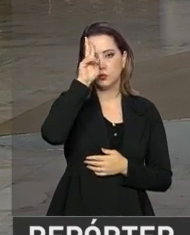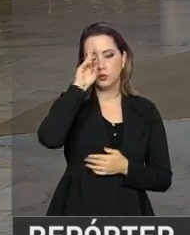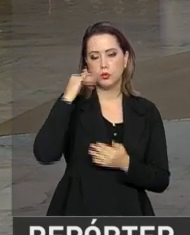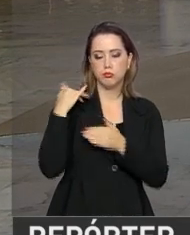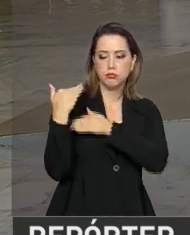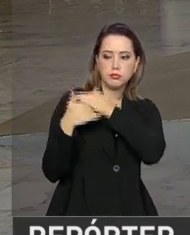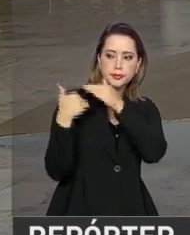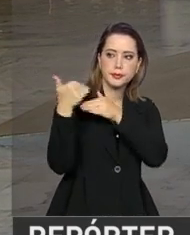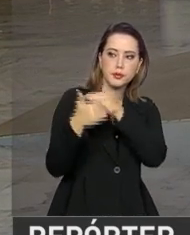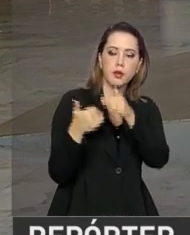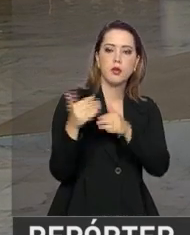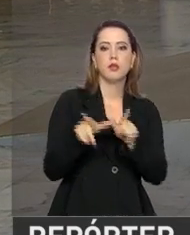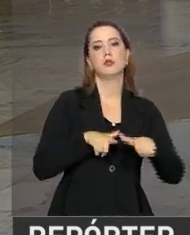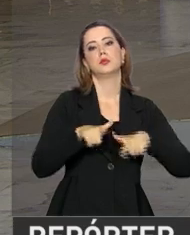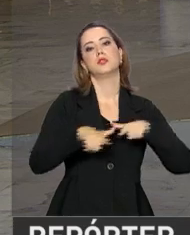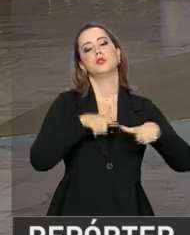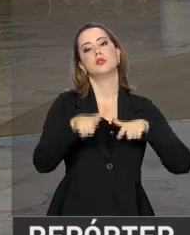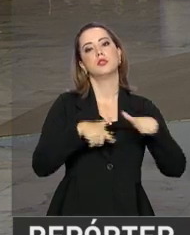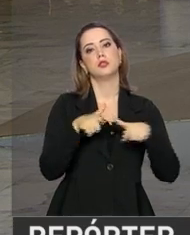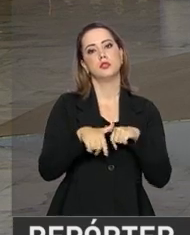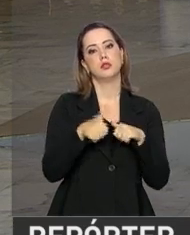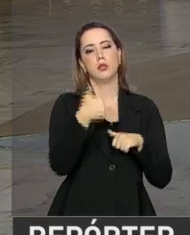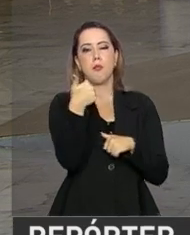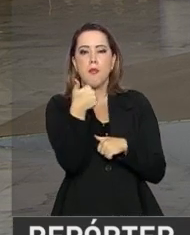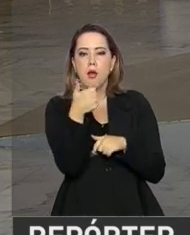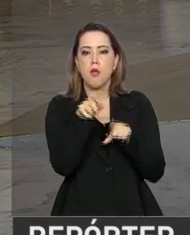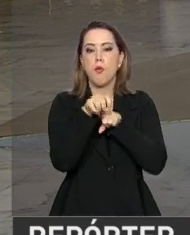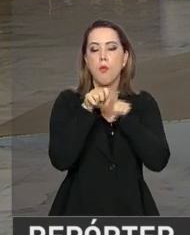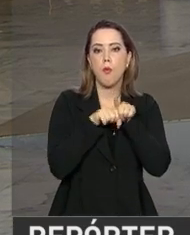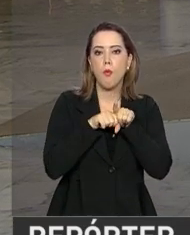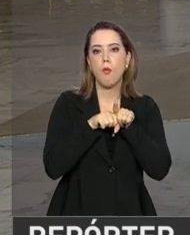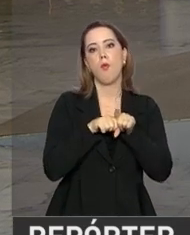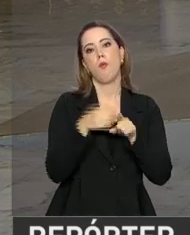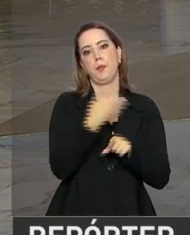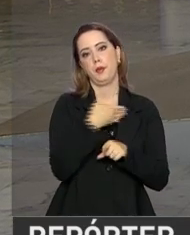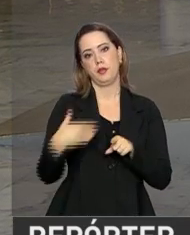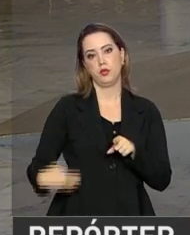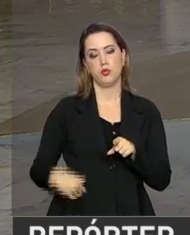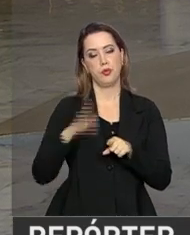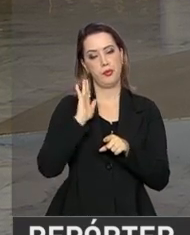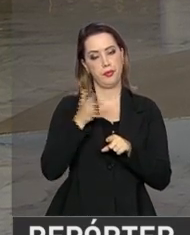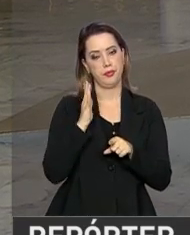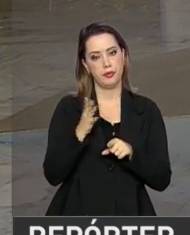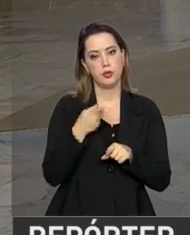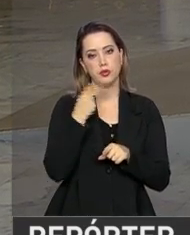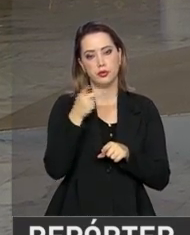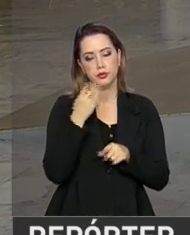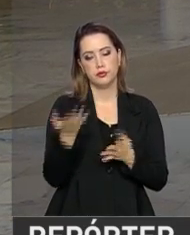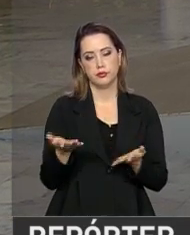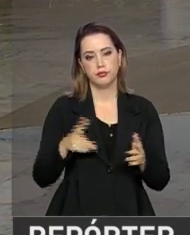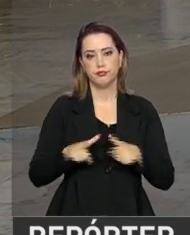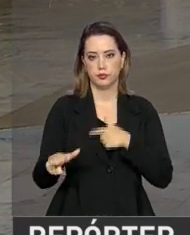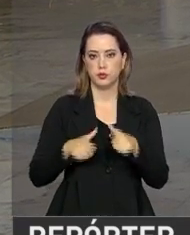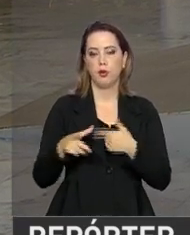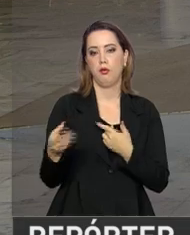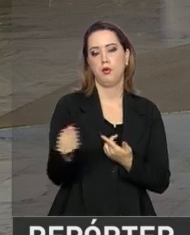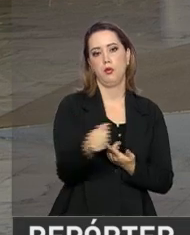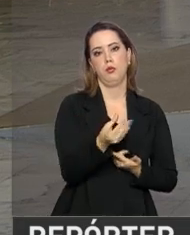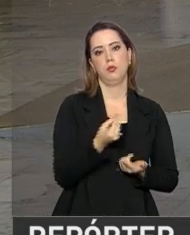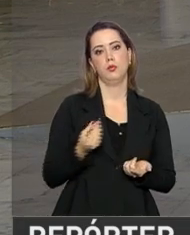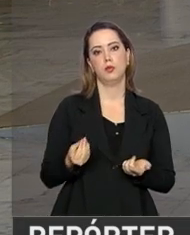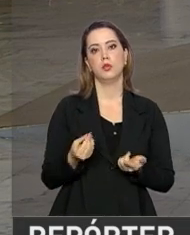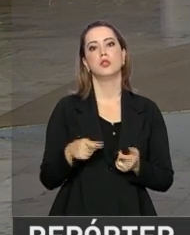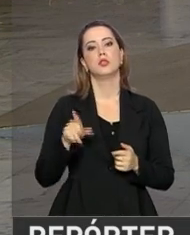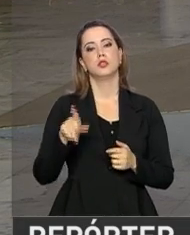desse pouco mais de um mês de governo lembrou por exemplo o anúncio feito ontem aí do teto de gastos públicos do